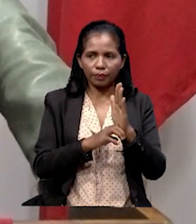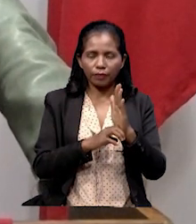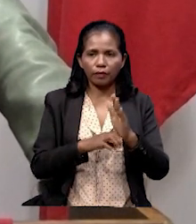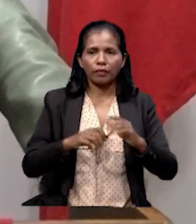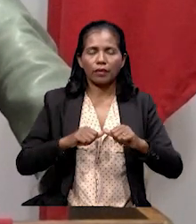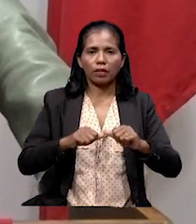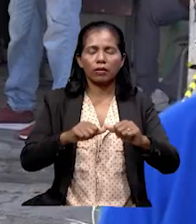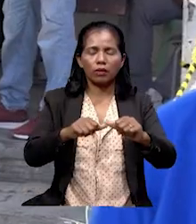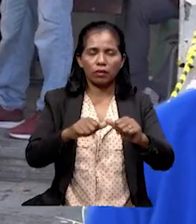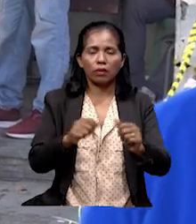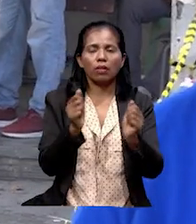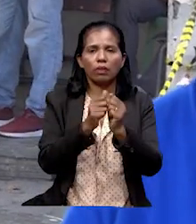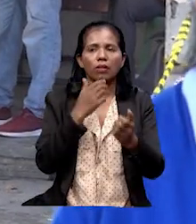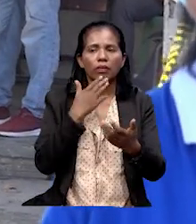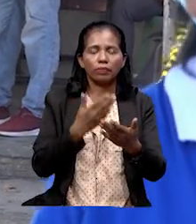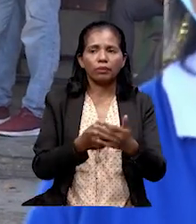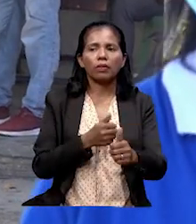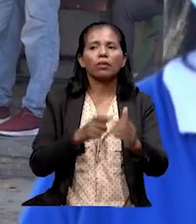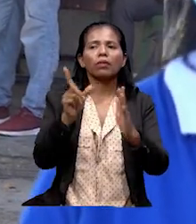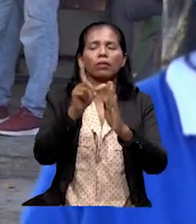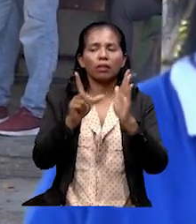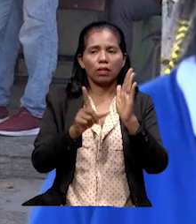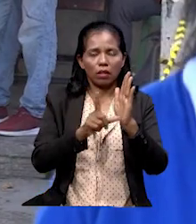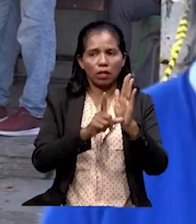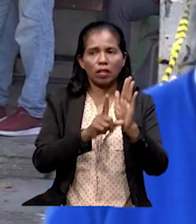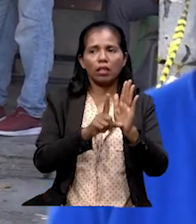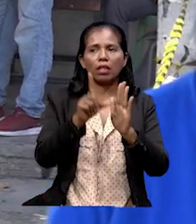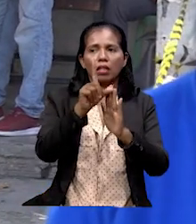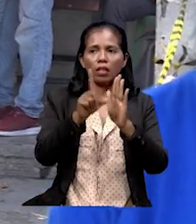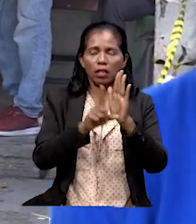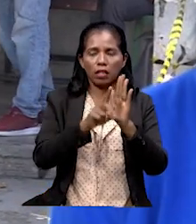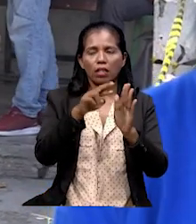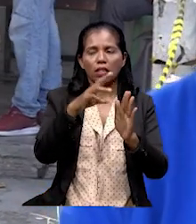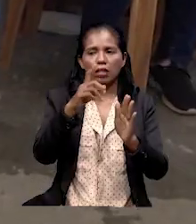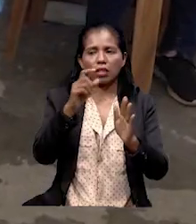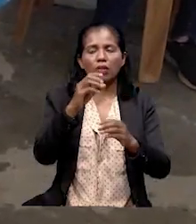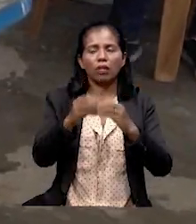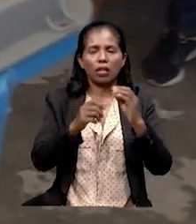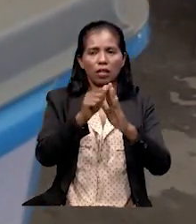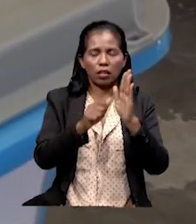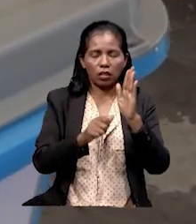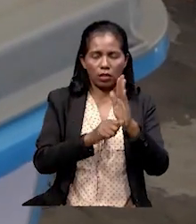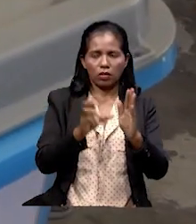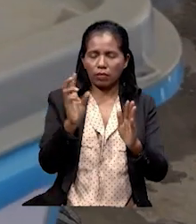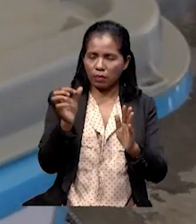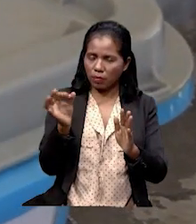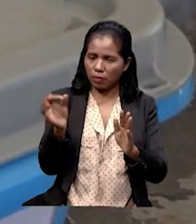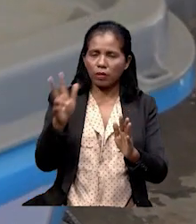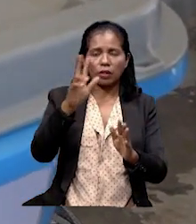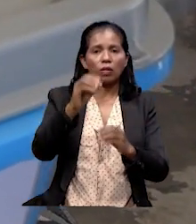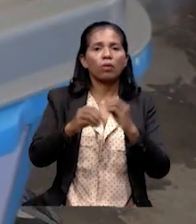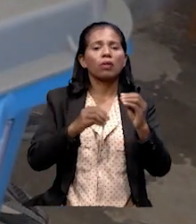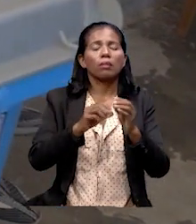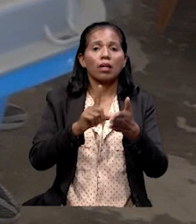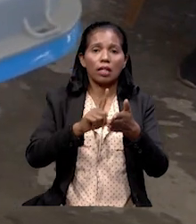aquela. Tur Constituição RTL, artigo Cianu Recintolo, com a eleição na composição e a linha